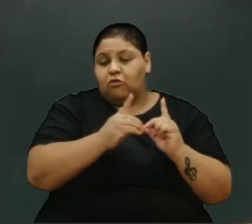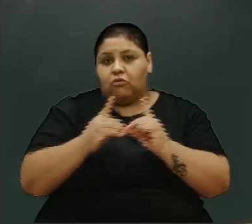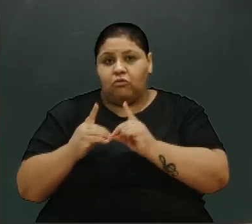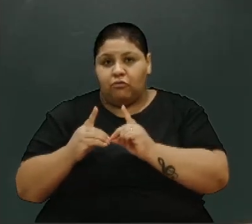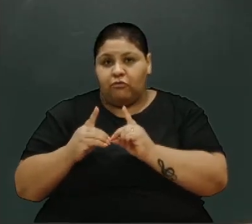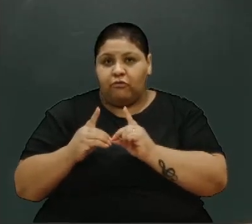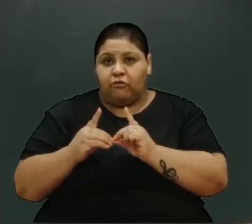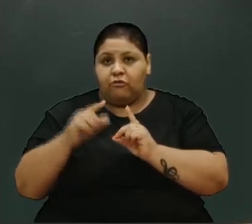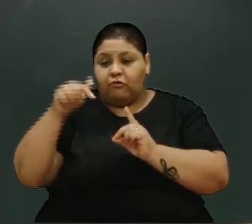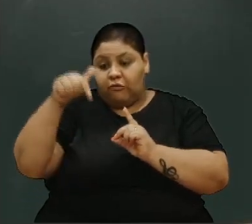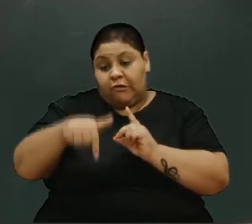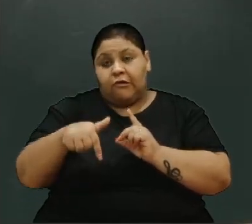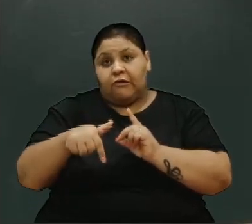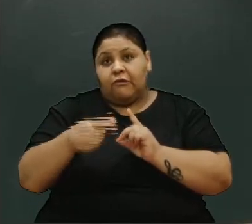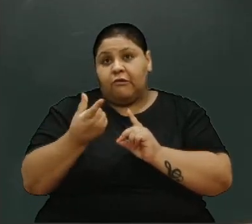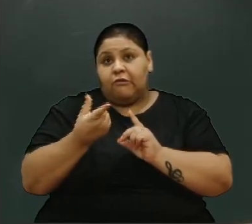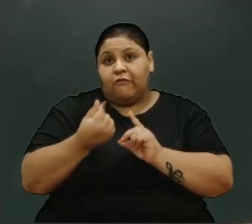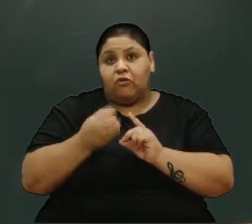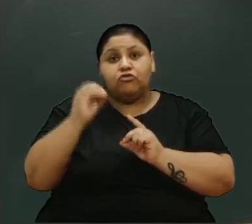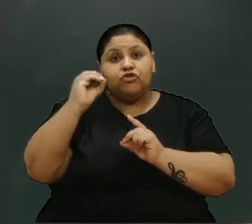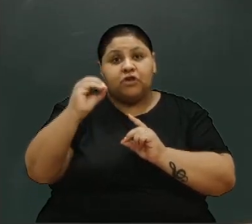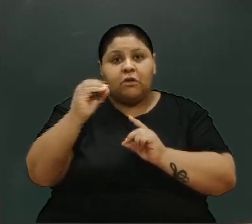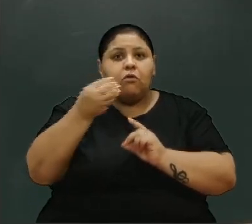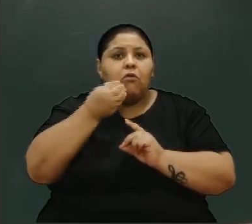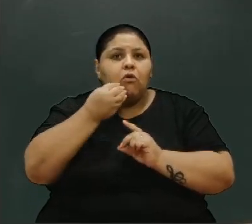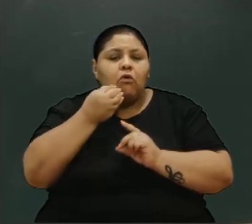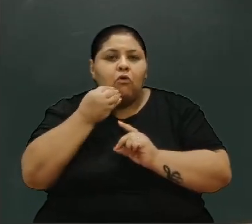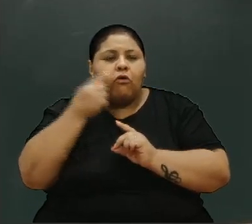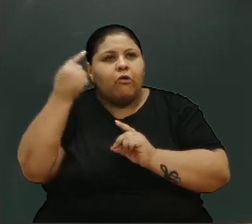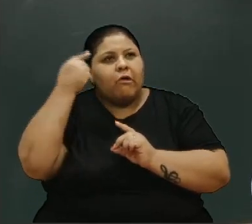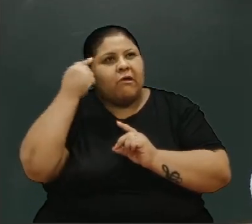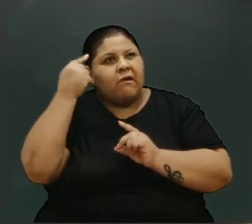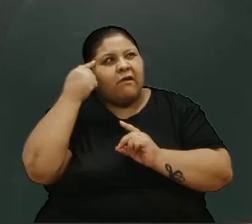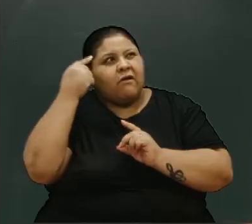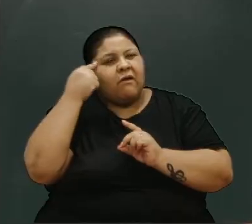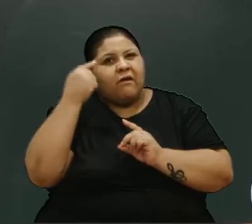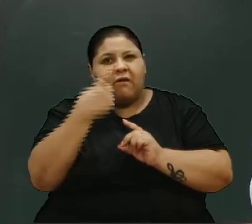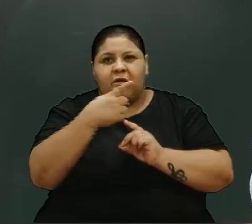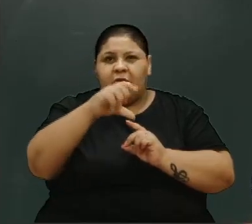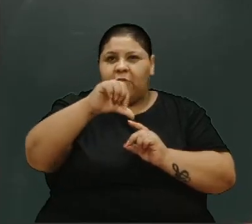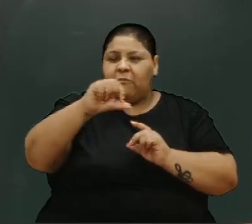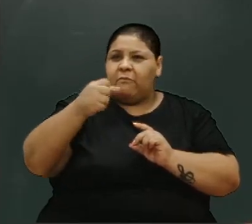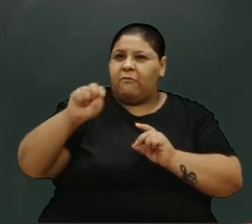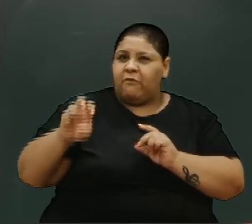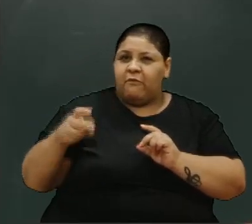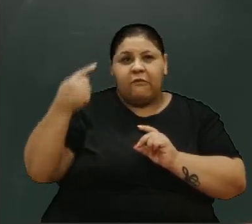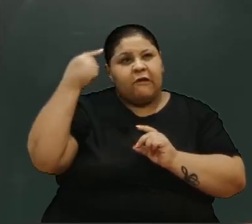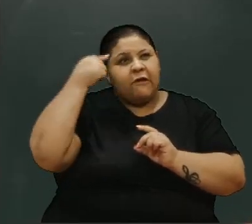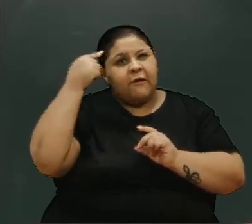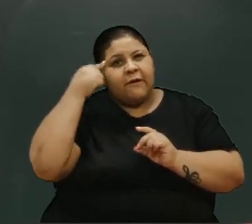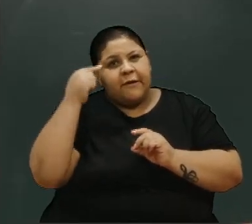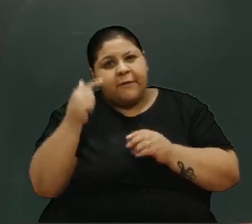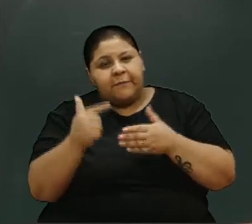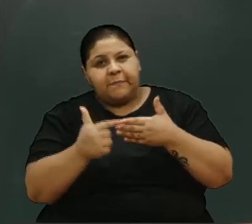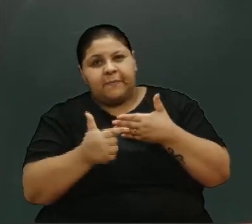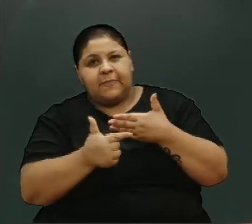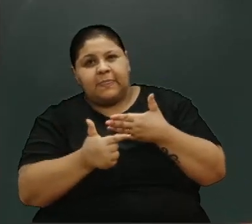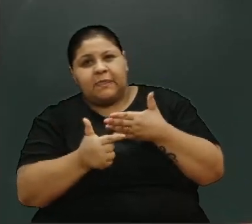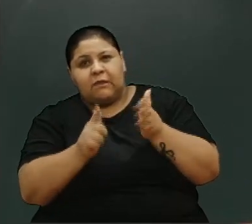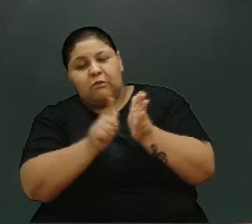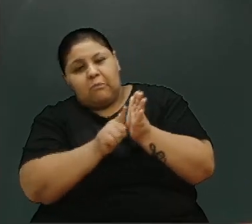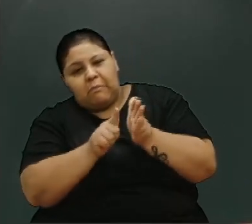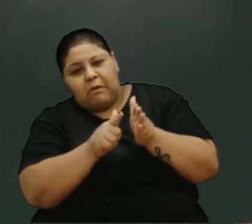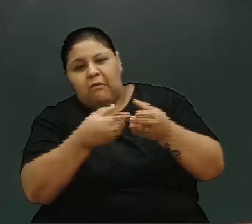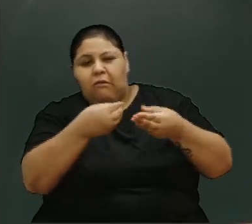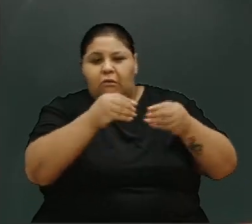vir com o valor de zero. Porque, obviamente, quando foi pensada a lei em 1985, se pensava que o papel moeda podia ter alteração de valor,